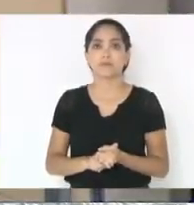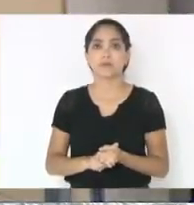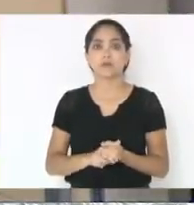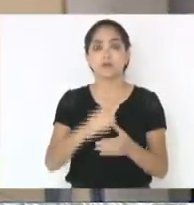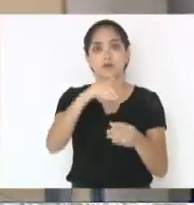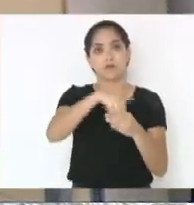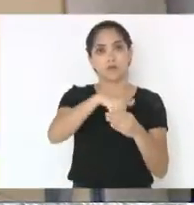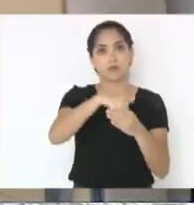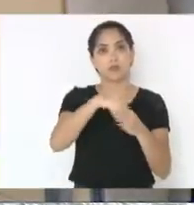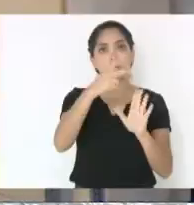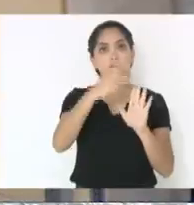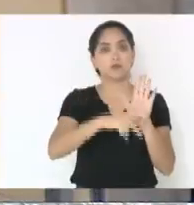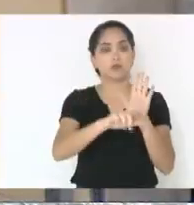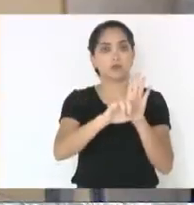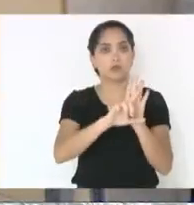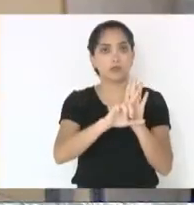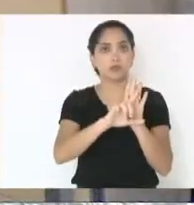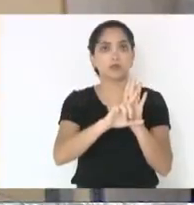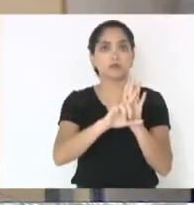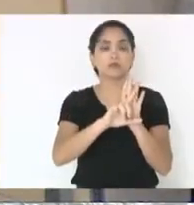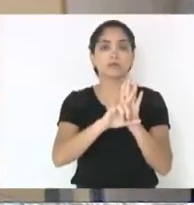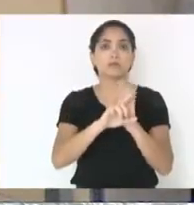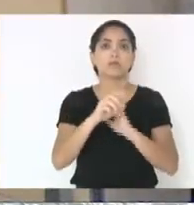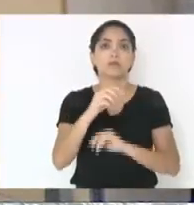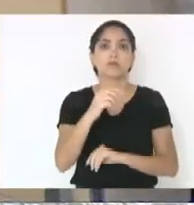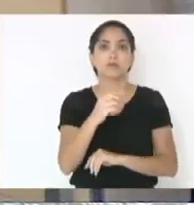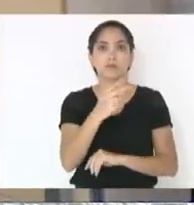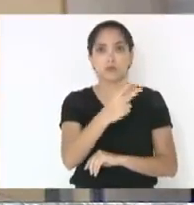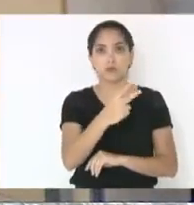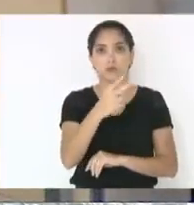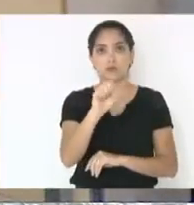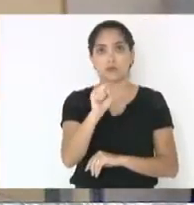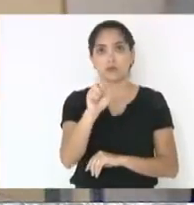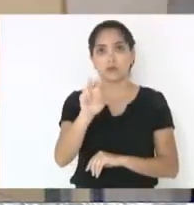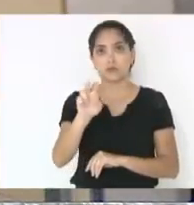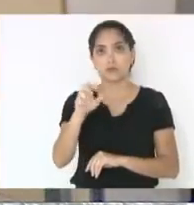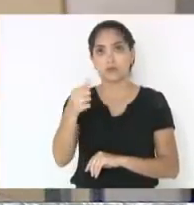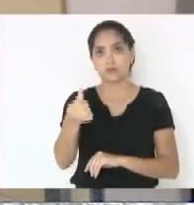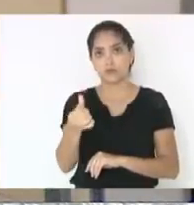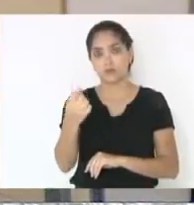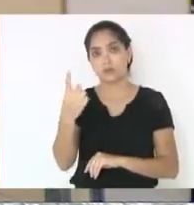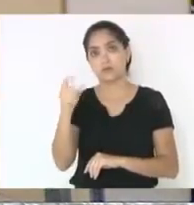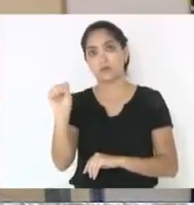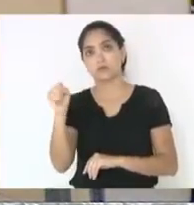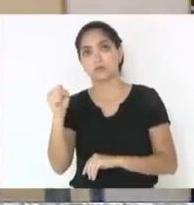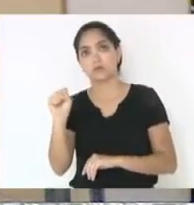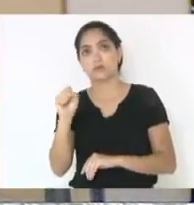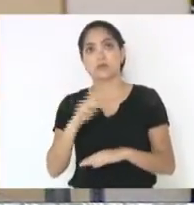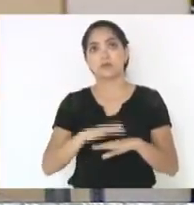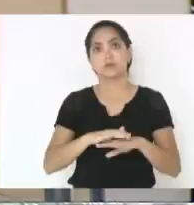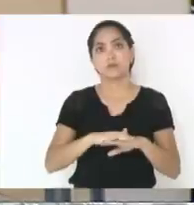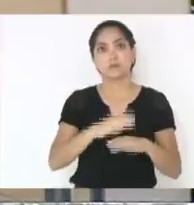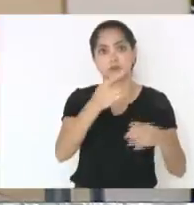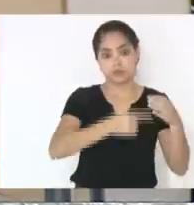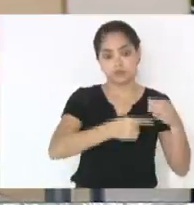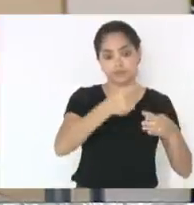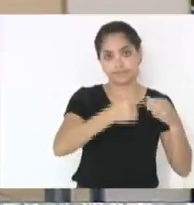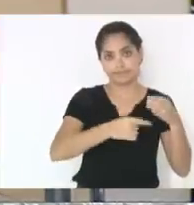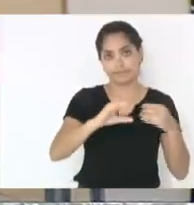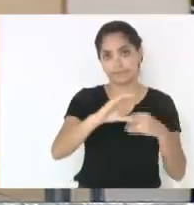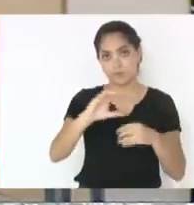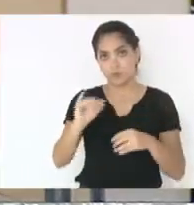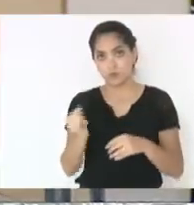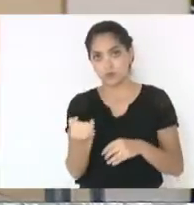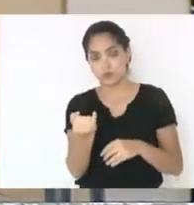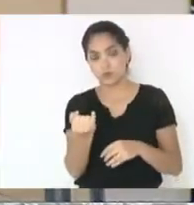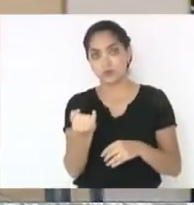Votação da redação final ao projeto de lei 285.6, de 2018, da Comissão de Constituição